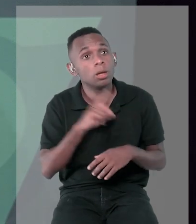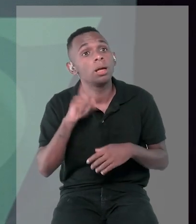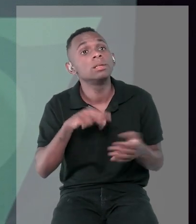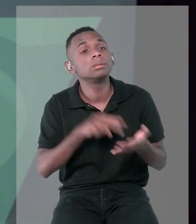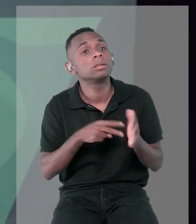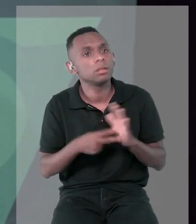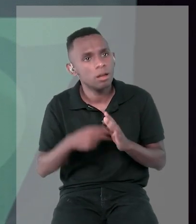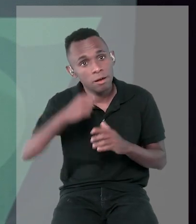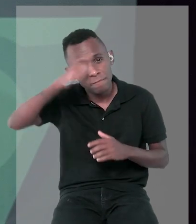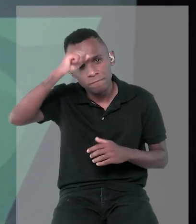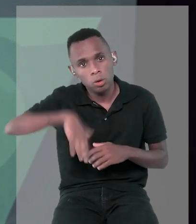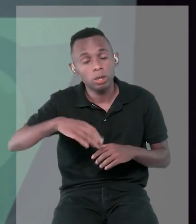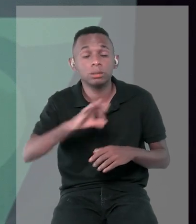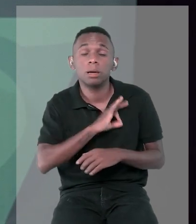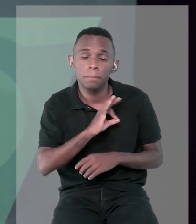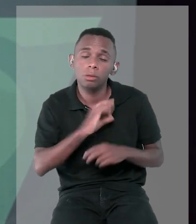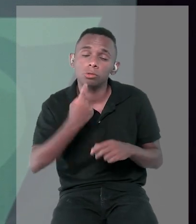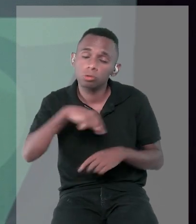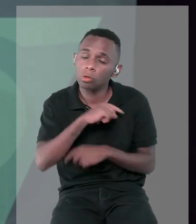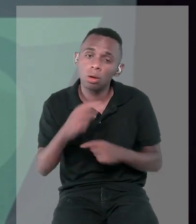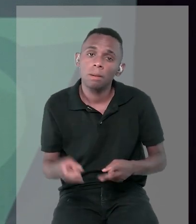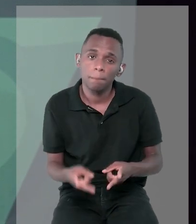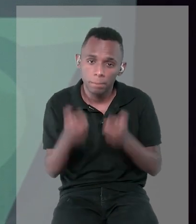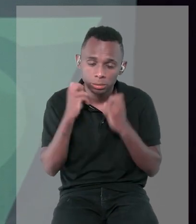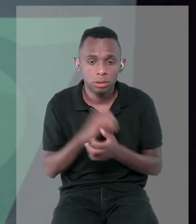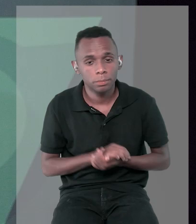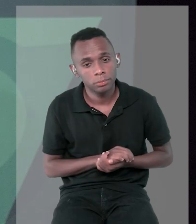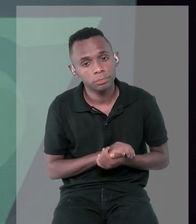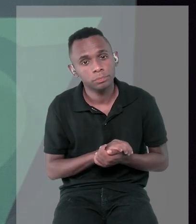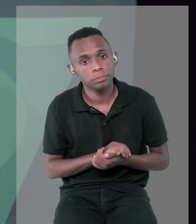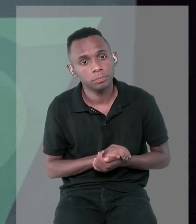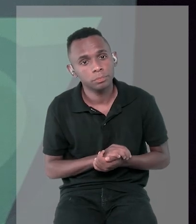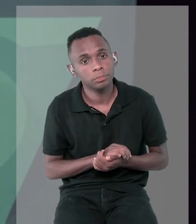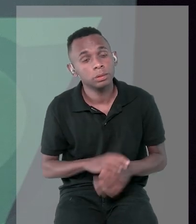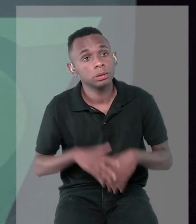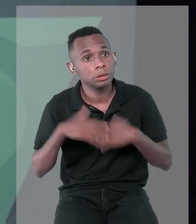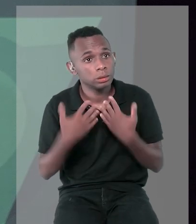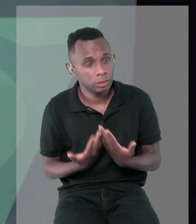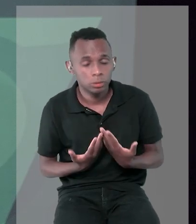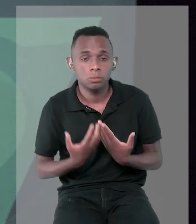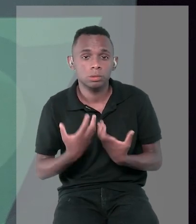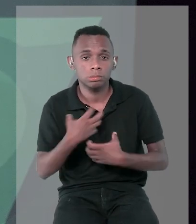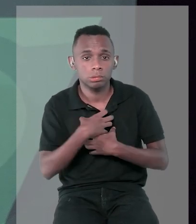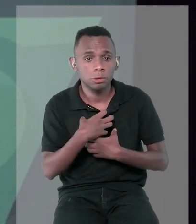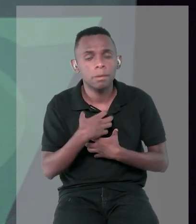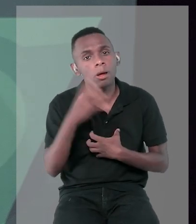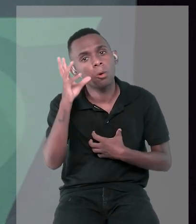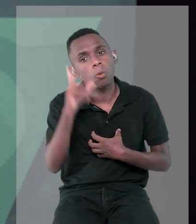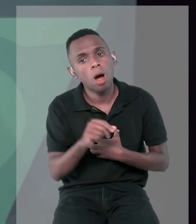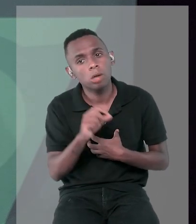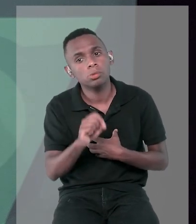quê? É a violência policial que a gente vê, né? Então, esse hermetismo, eu acho que é